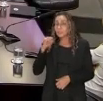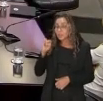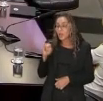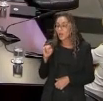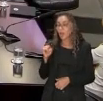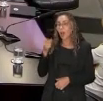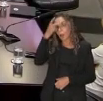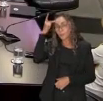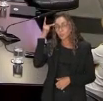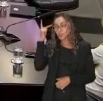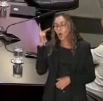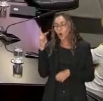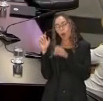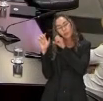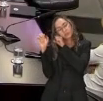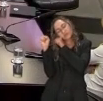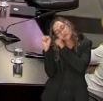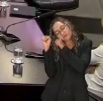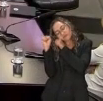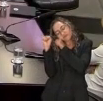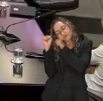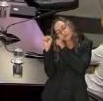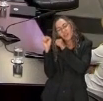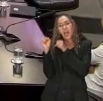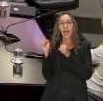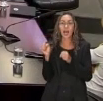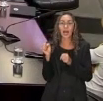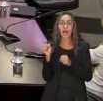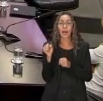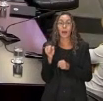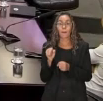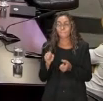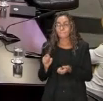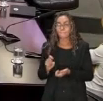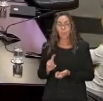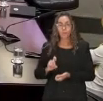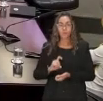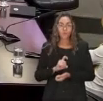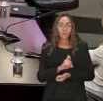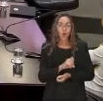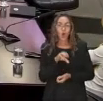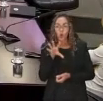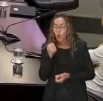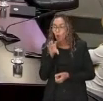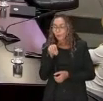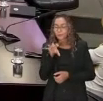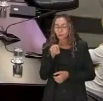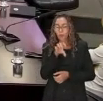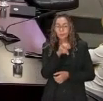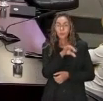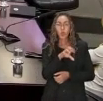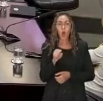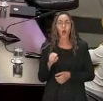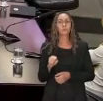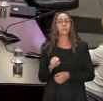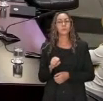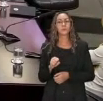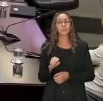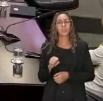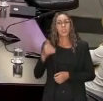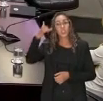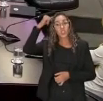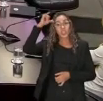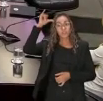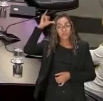ficar dormindo, largata como seu pasto, suas vacas mordem carrapato, e o seu lucro, né? Onde está o